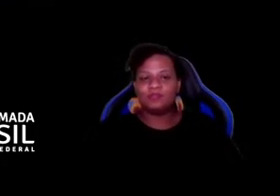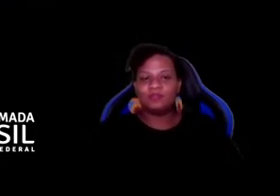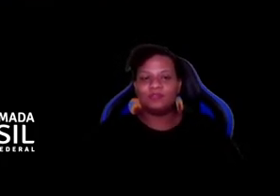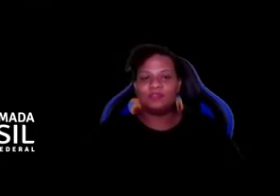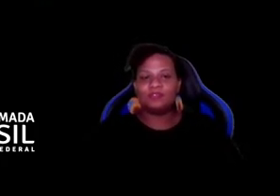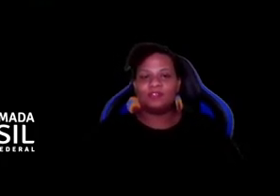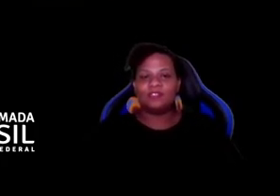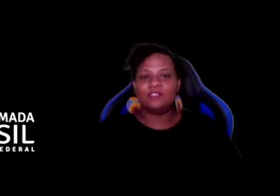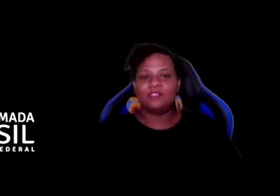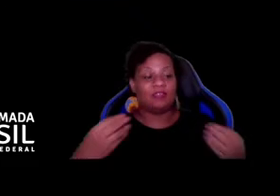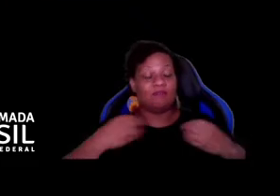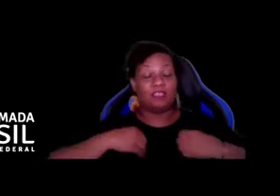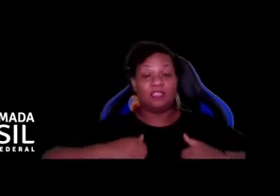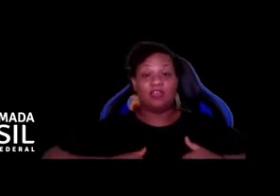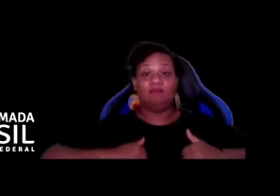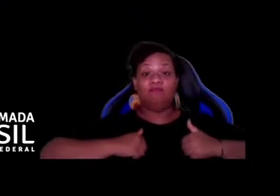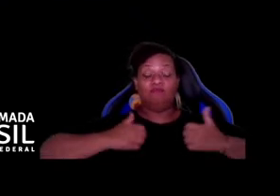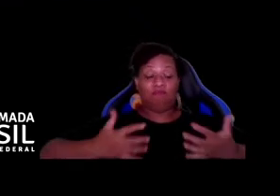exalta